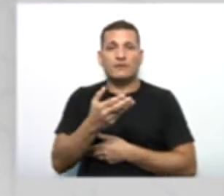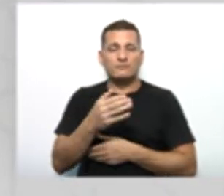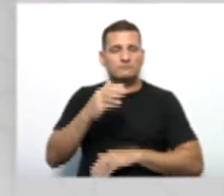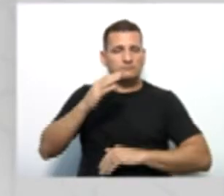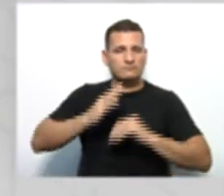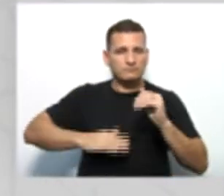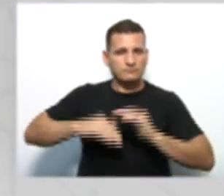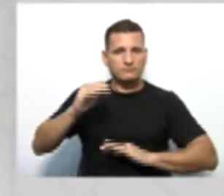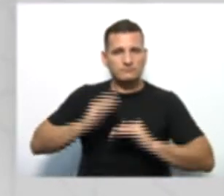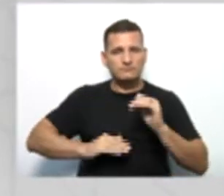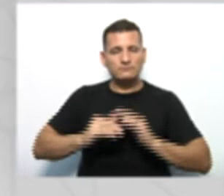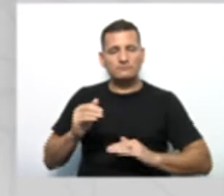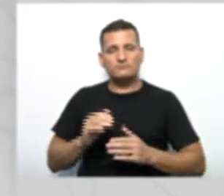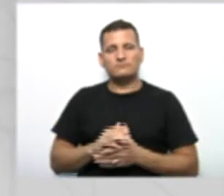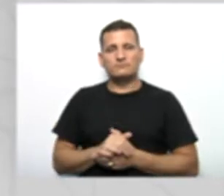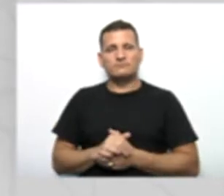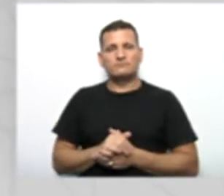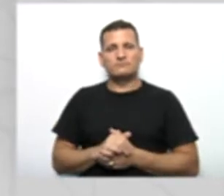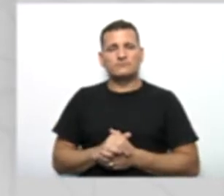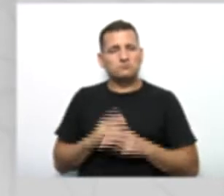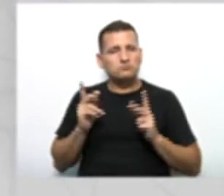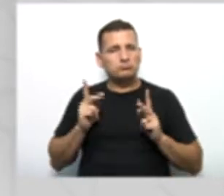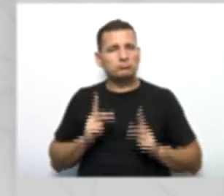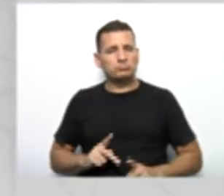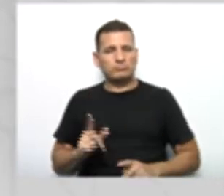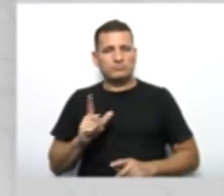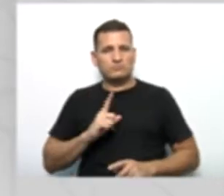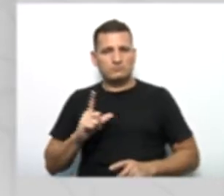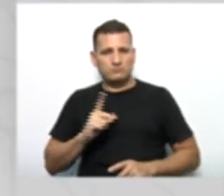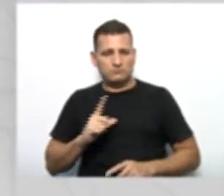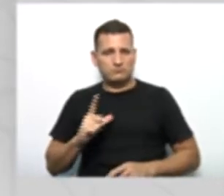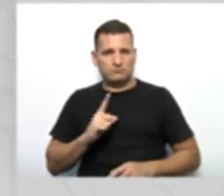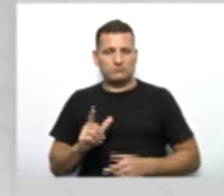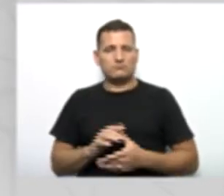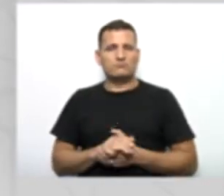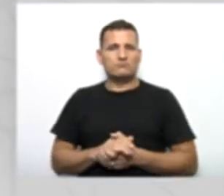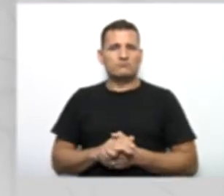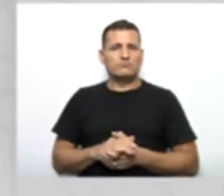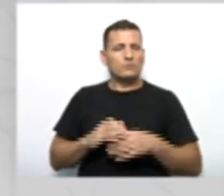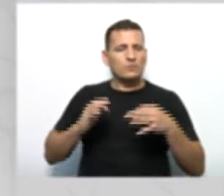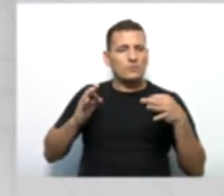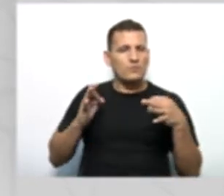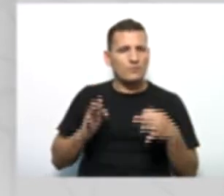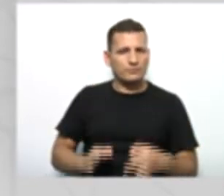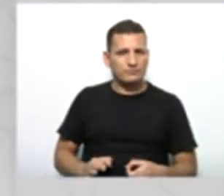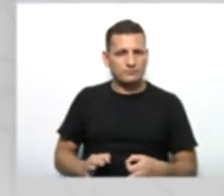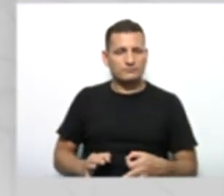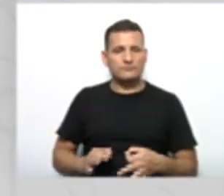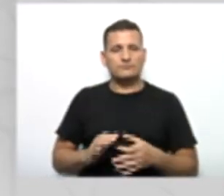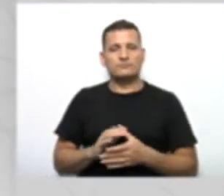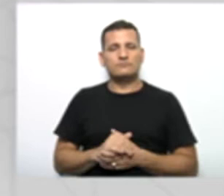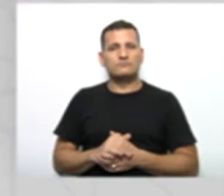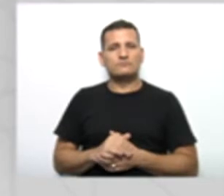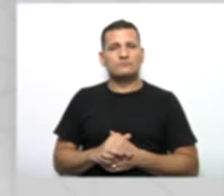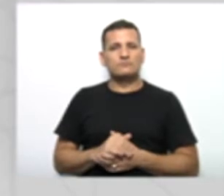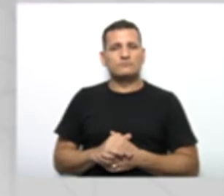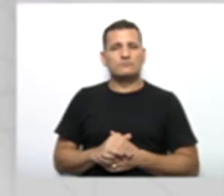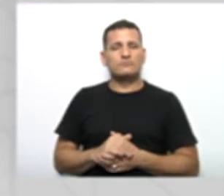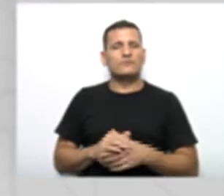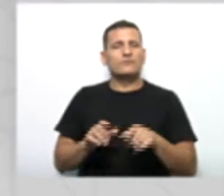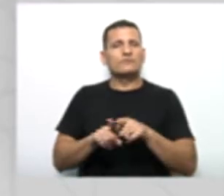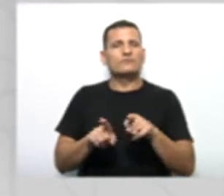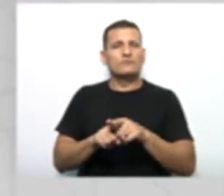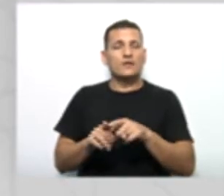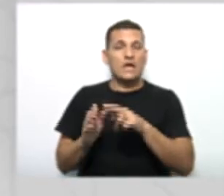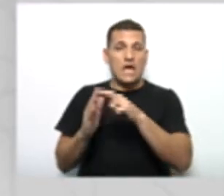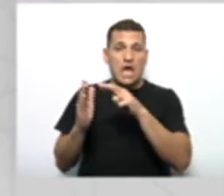profissional tenha também uma postura ética, que ele haja de maneira correta e que ele não descumpra aqueles princípios